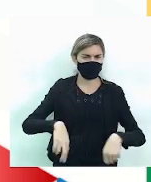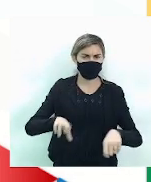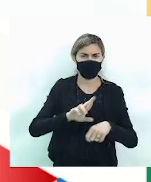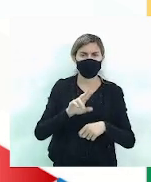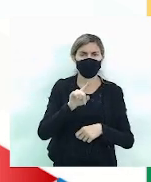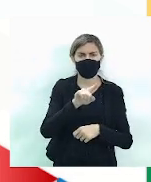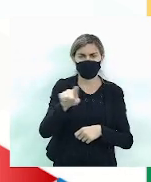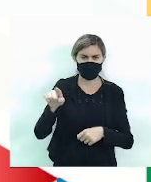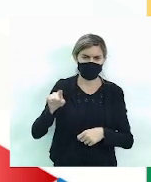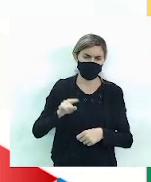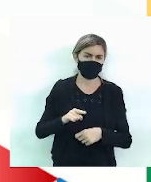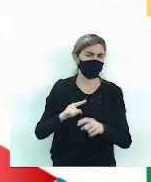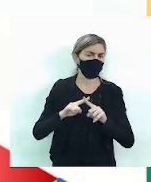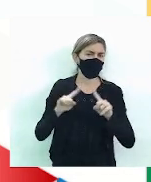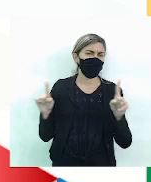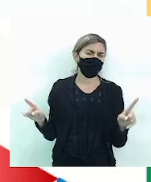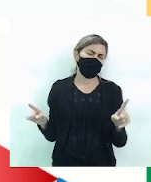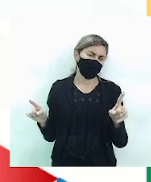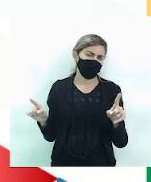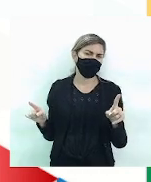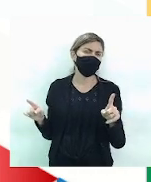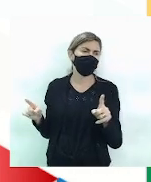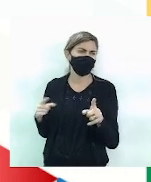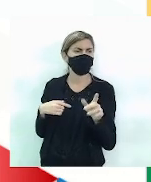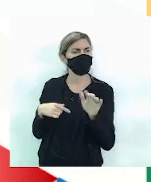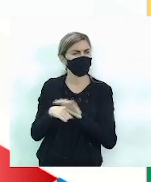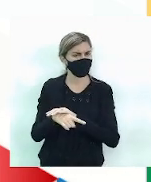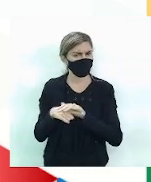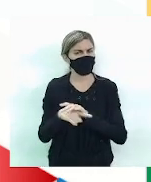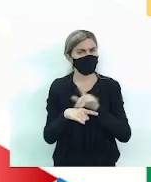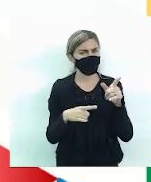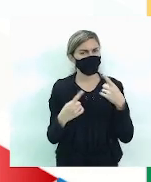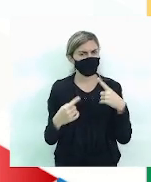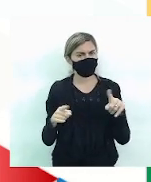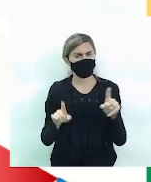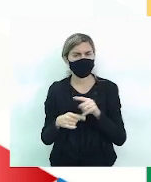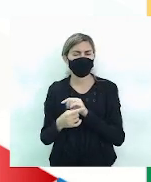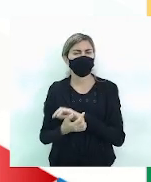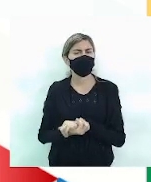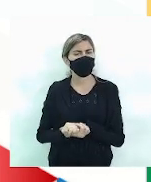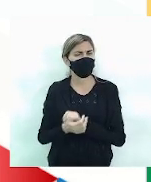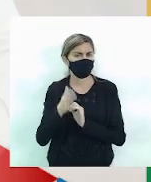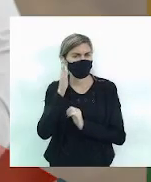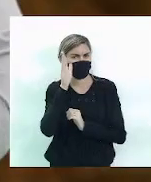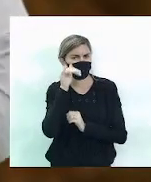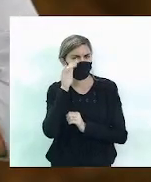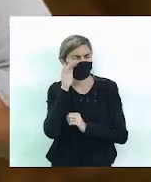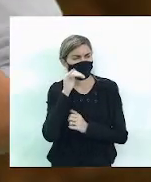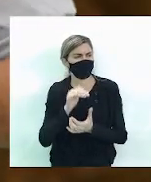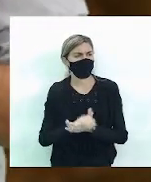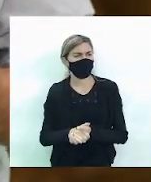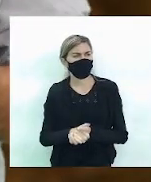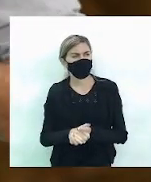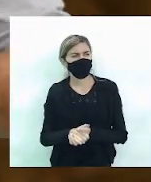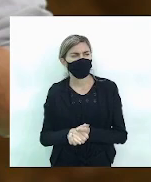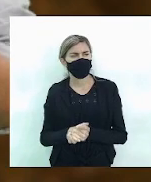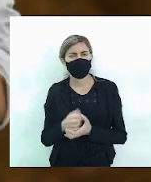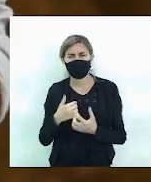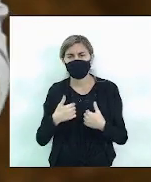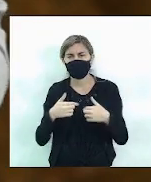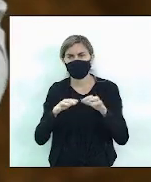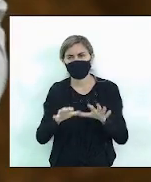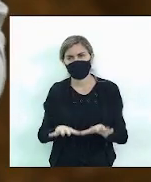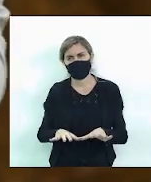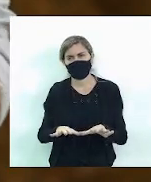você. Mas antes de analisar essa música, eu quero colocar uma curiosidade aqui. Sim. Eu